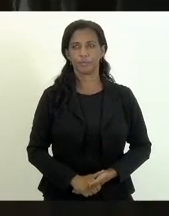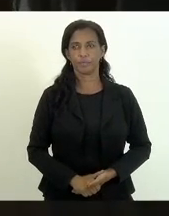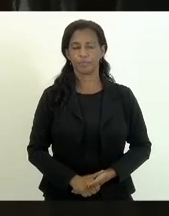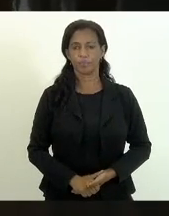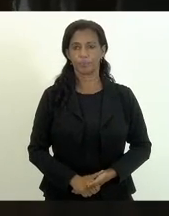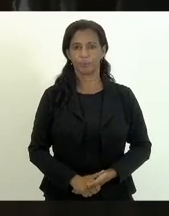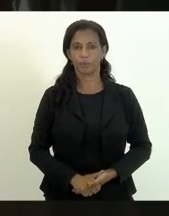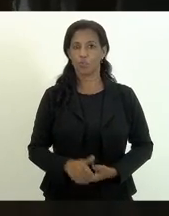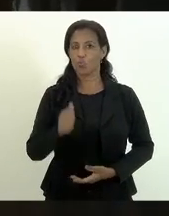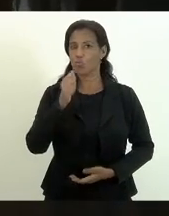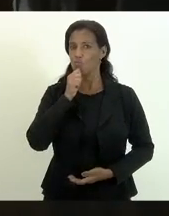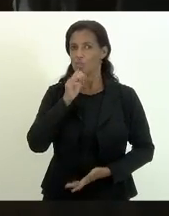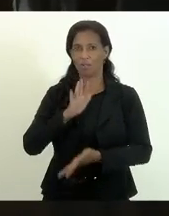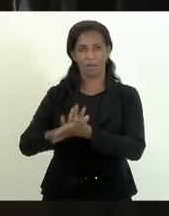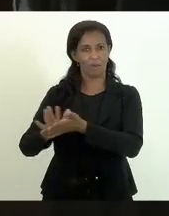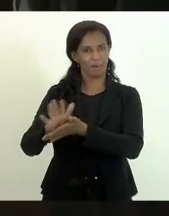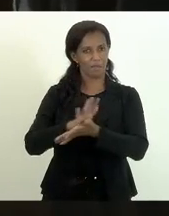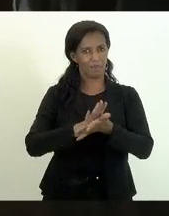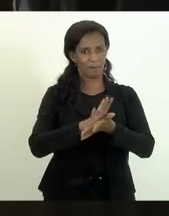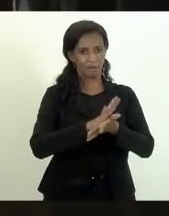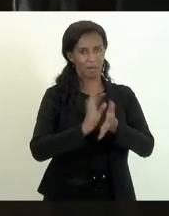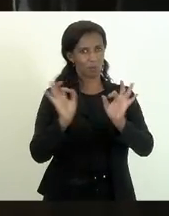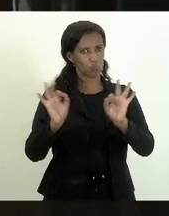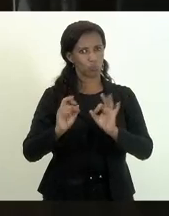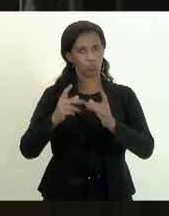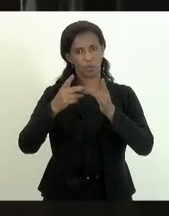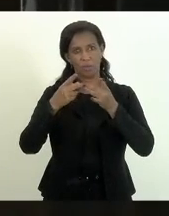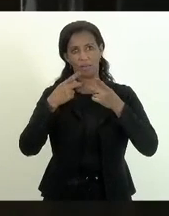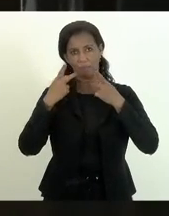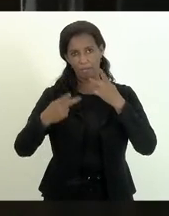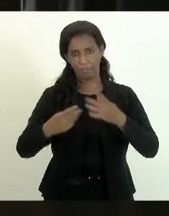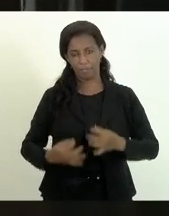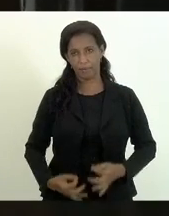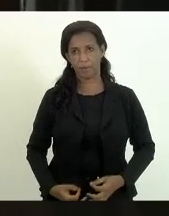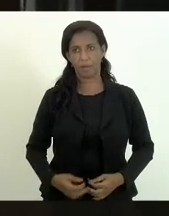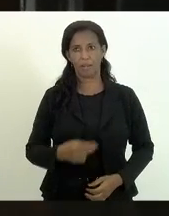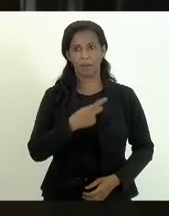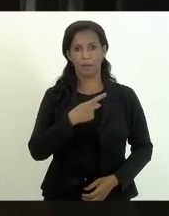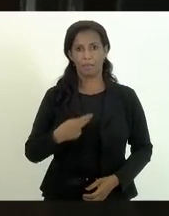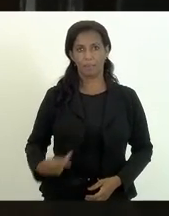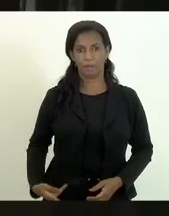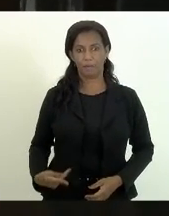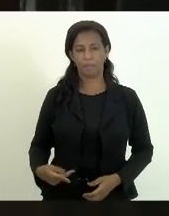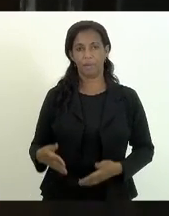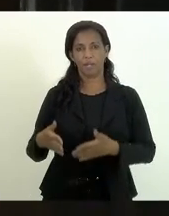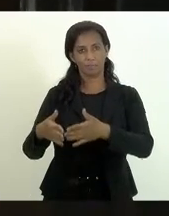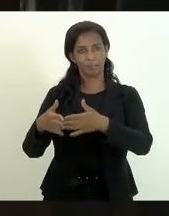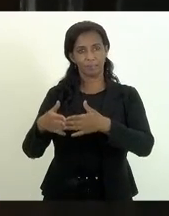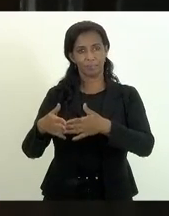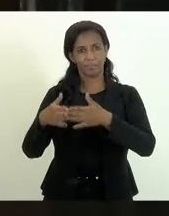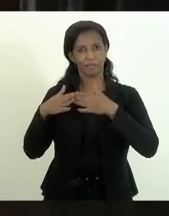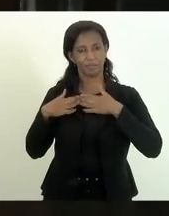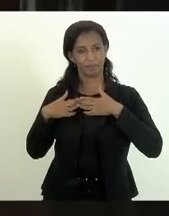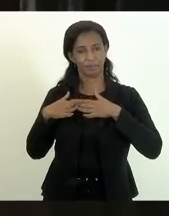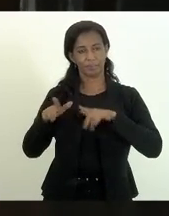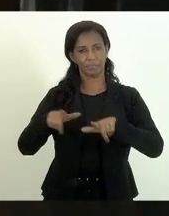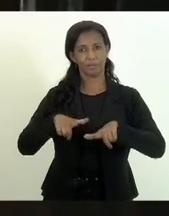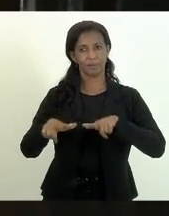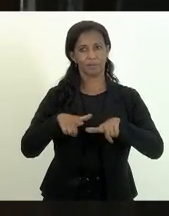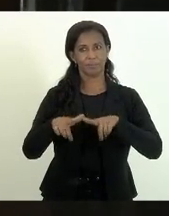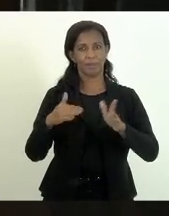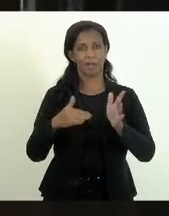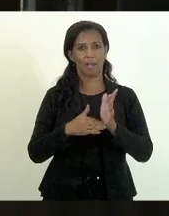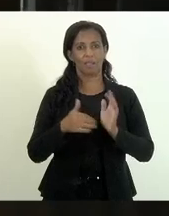e não havendo mais oradores escrito a presidente a presidência suspende os trabalhos